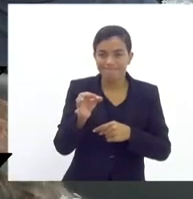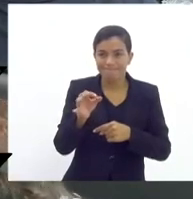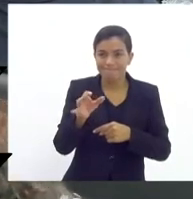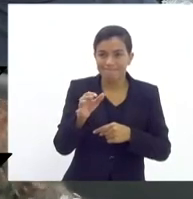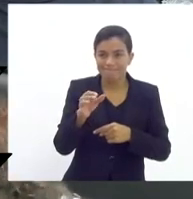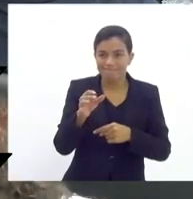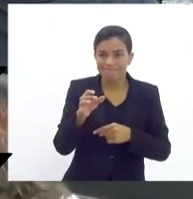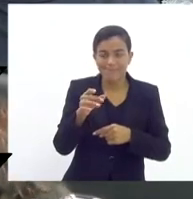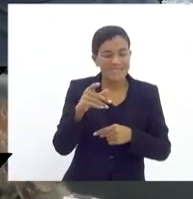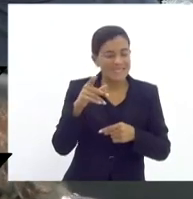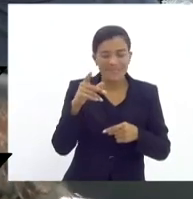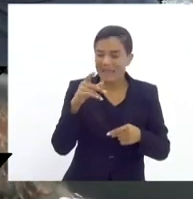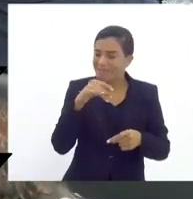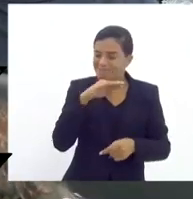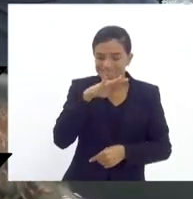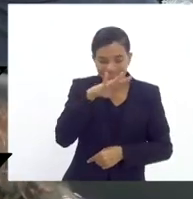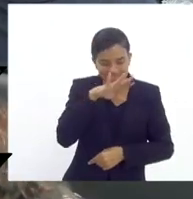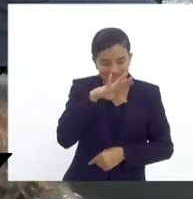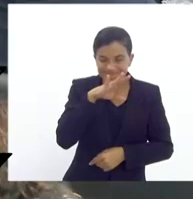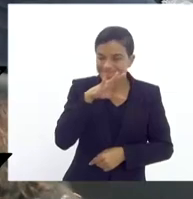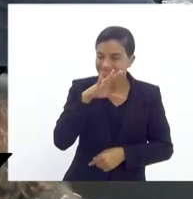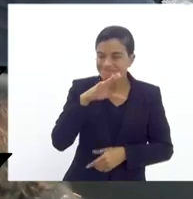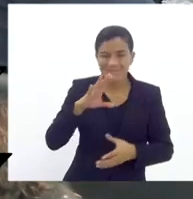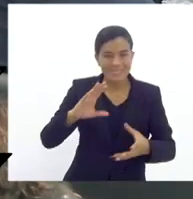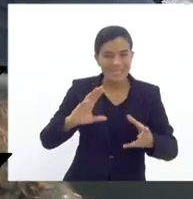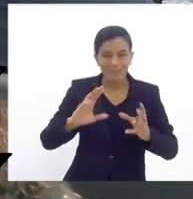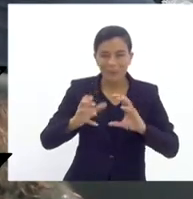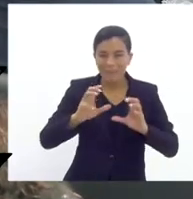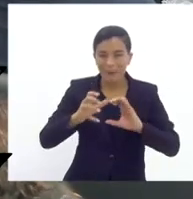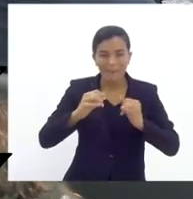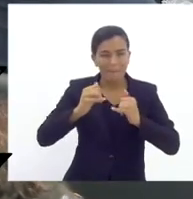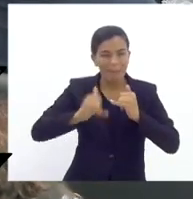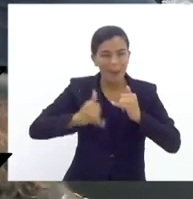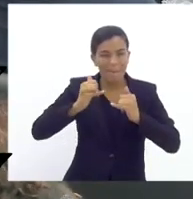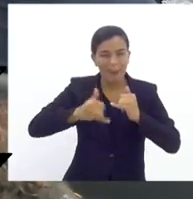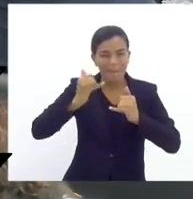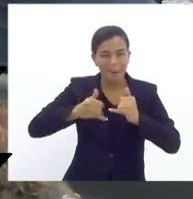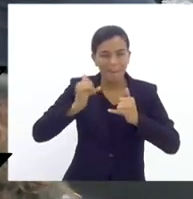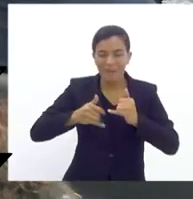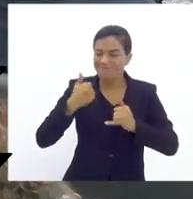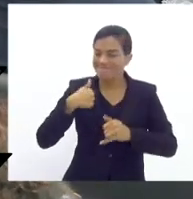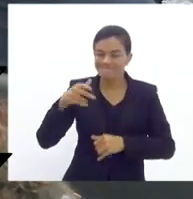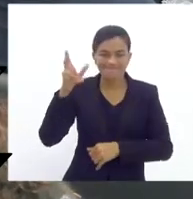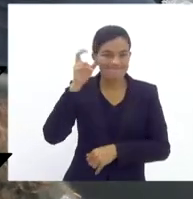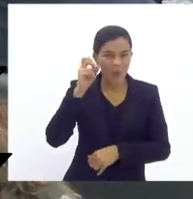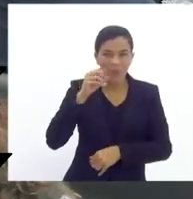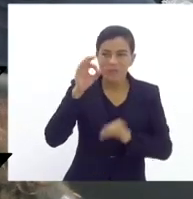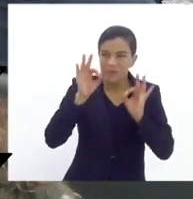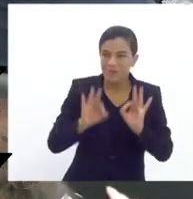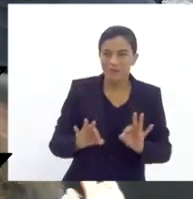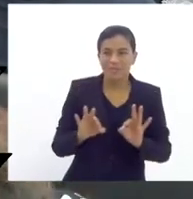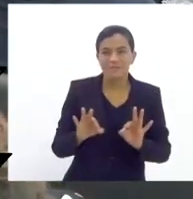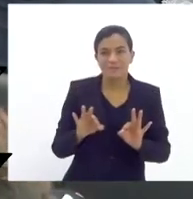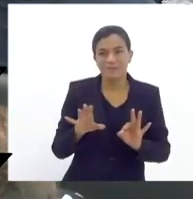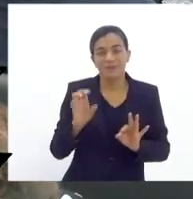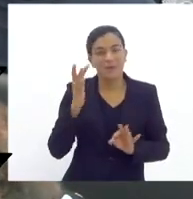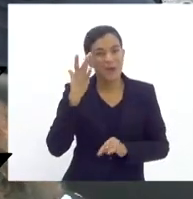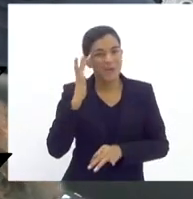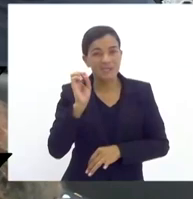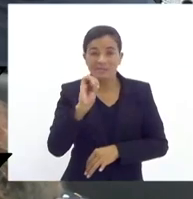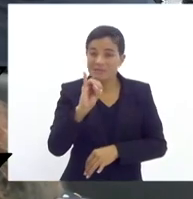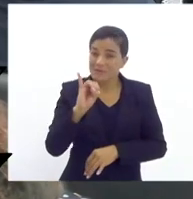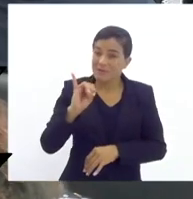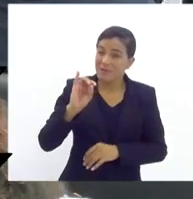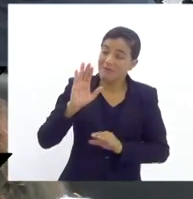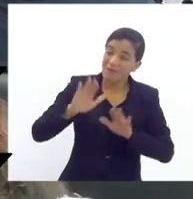tá cortando tá cortando muito a sua fala a gente não tá conseguindo ouvir aqui eu acho que se você puder